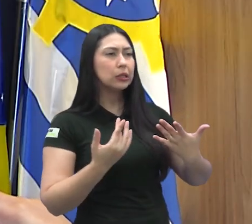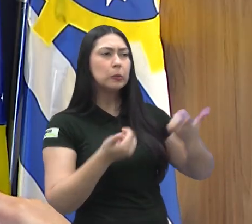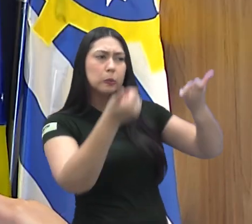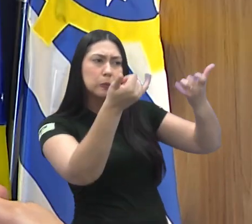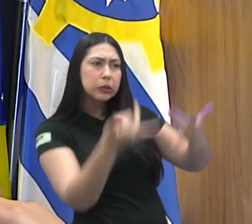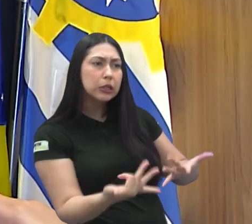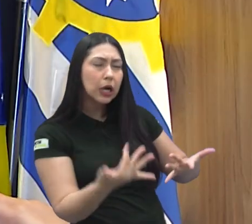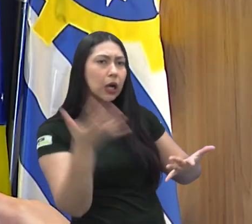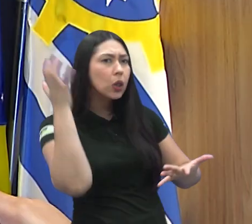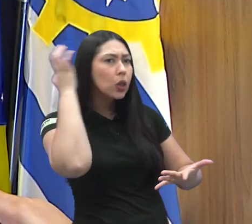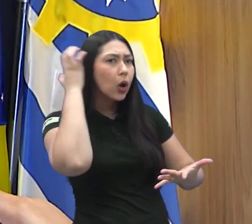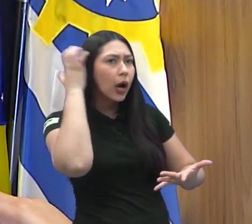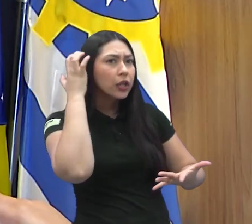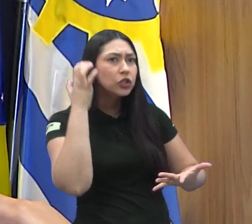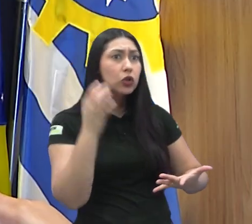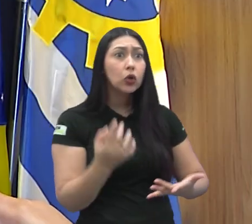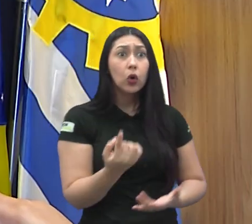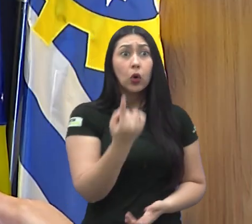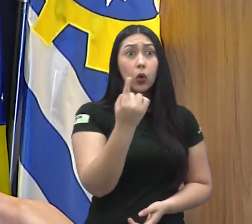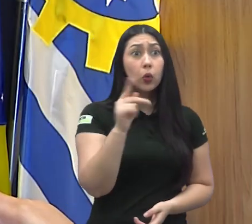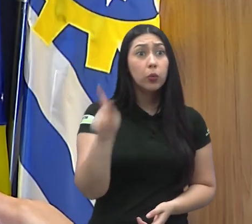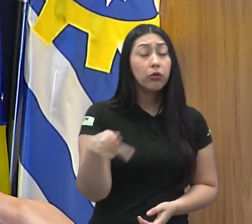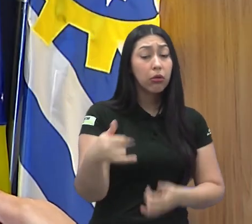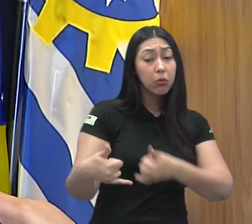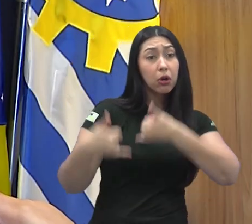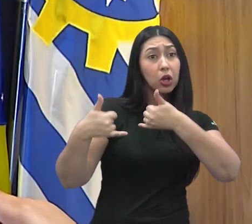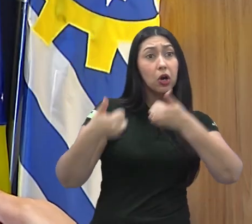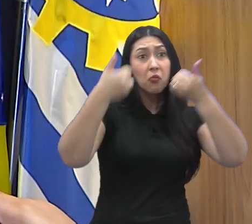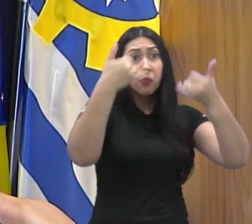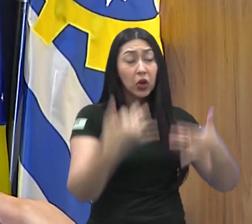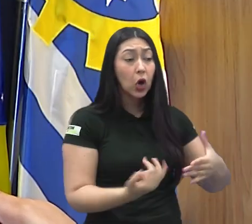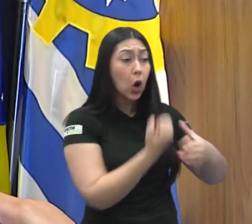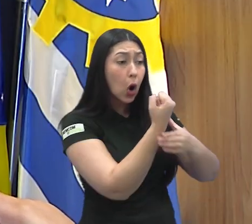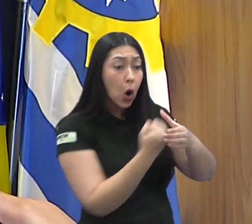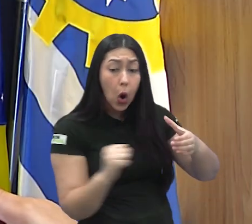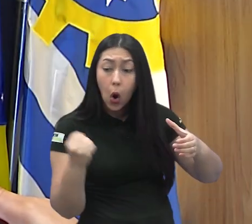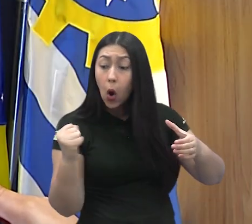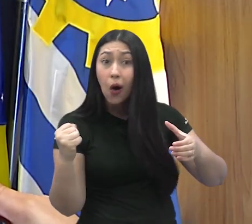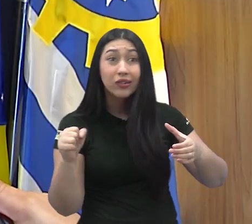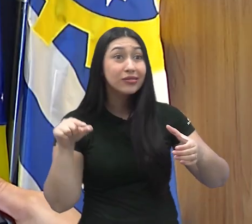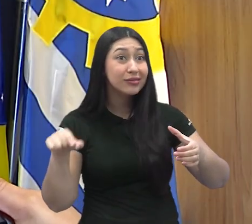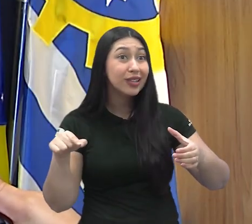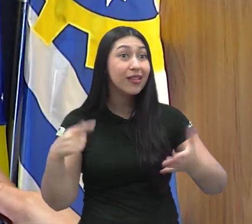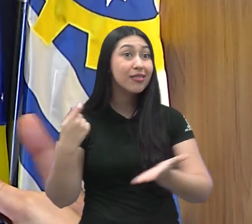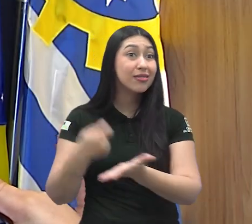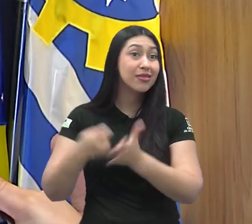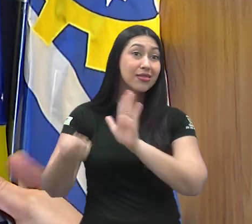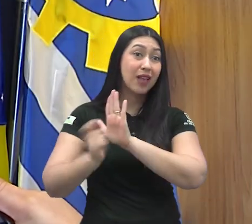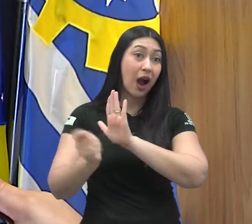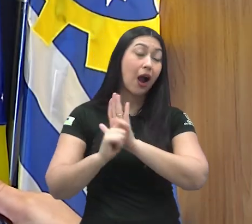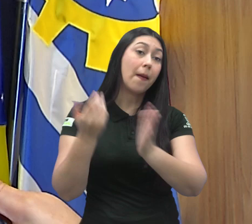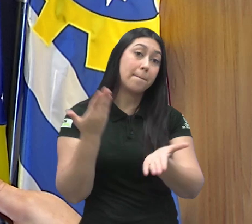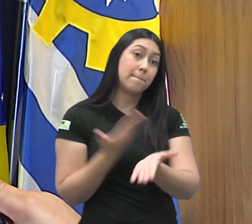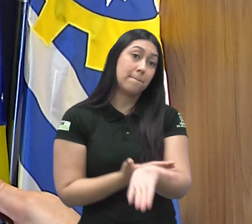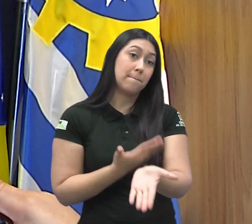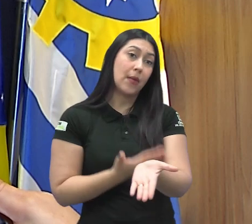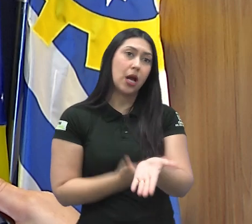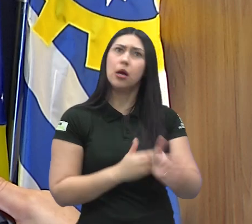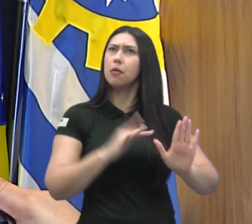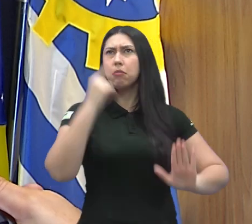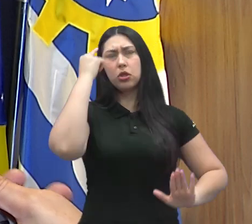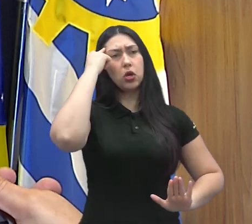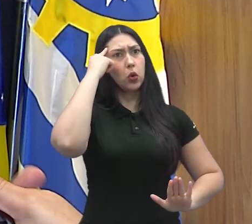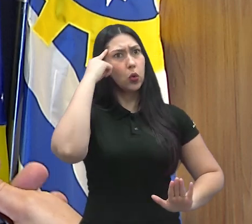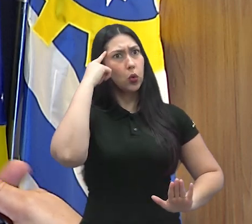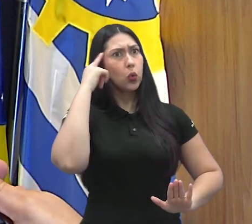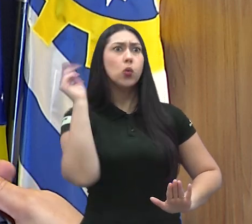ao comentar sobre o assunto em uma emissora de rádio, um professor liga dizendo que 8 professores da turma dele estavam envolvidos com dependência química. E